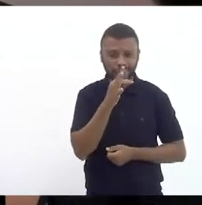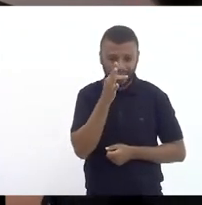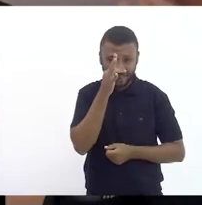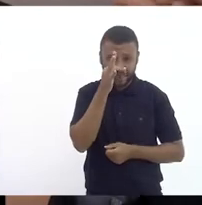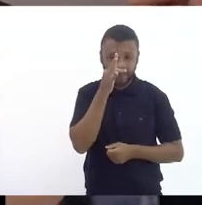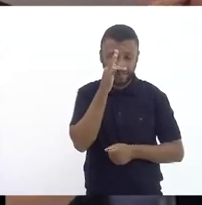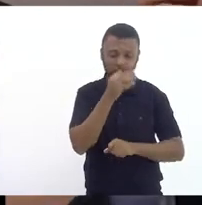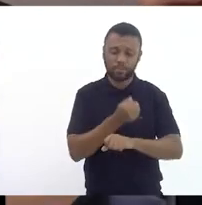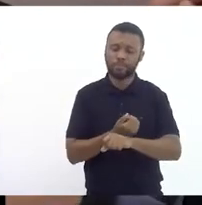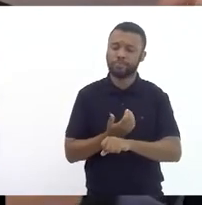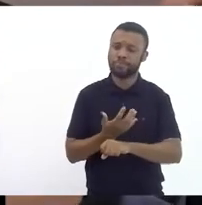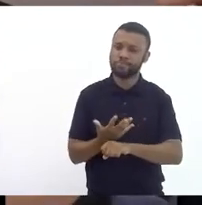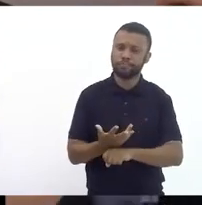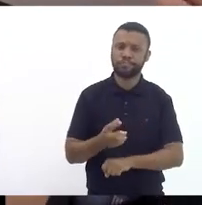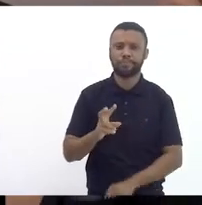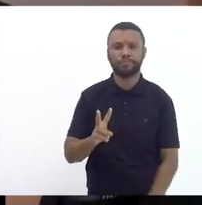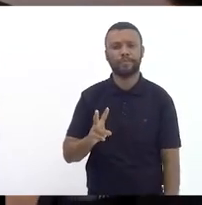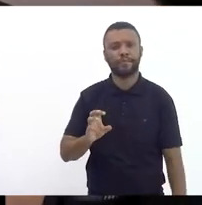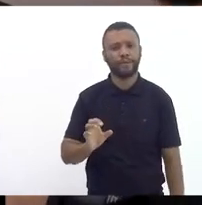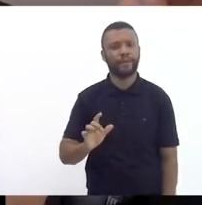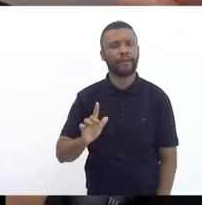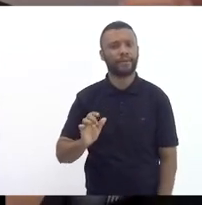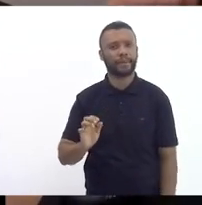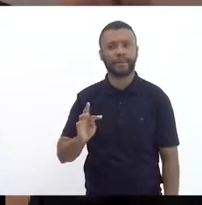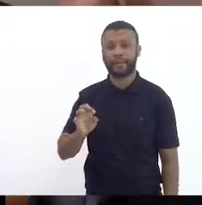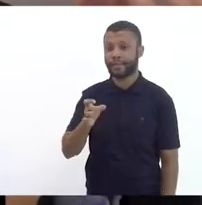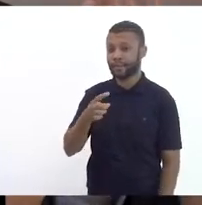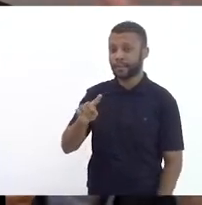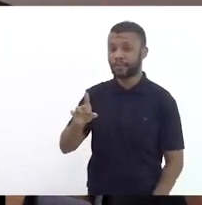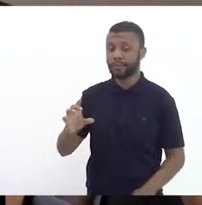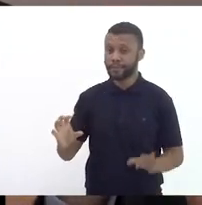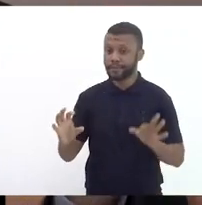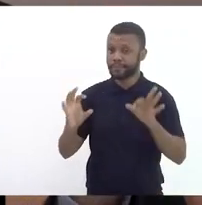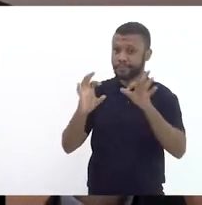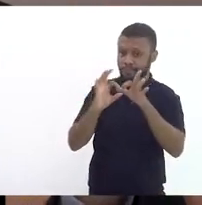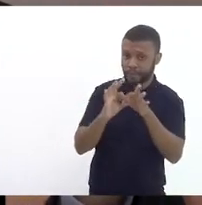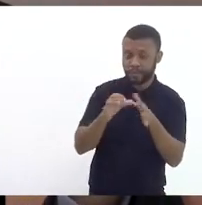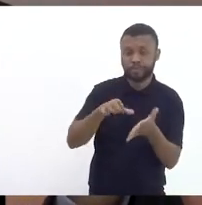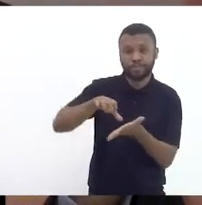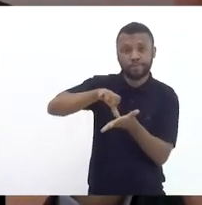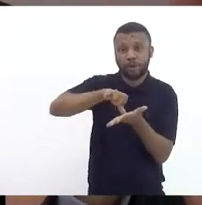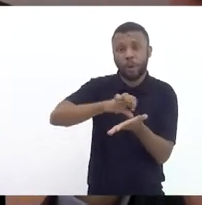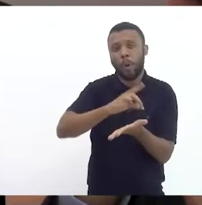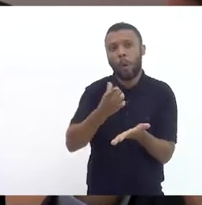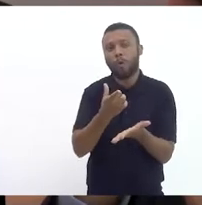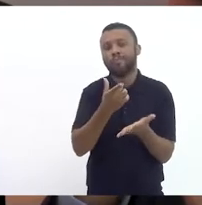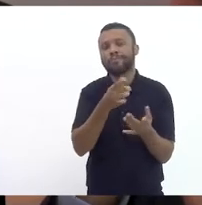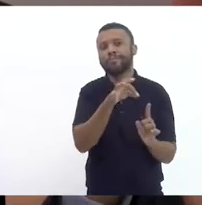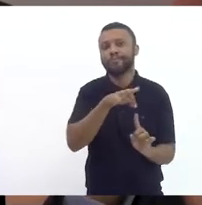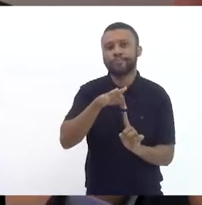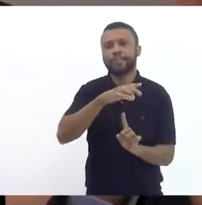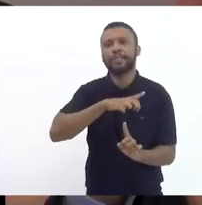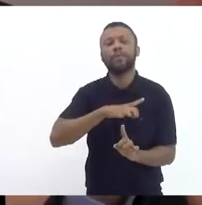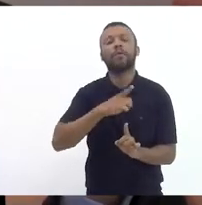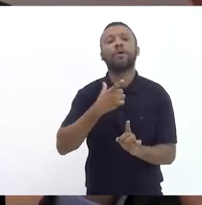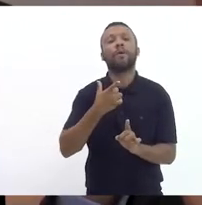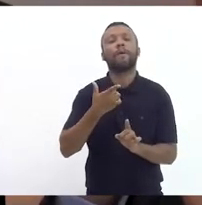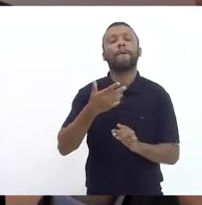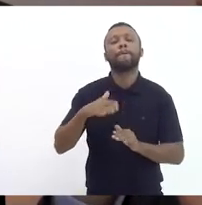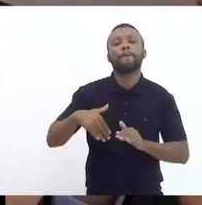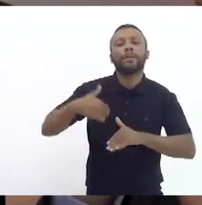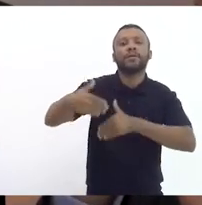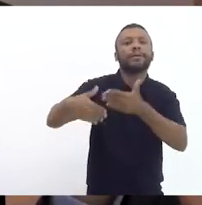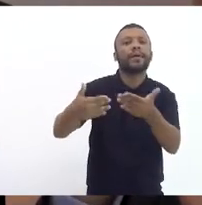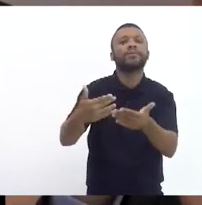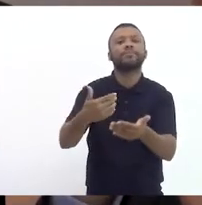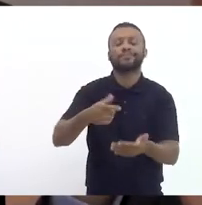também que está próxima à estação ou no ramal todo, nós temos um processo de capina química. O que é isso? Nós aplicamos